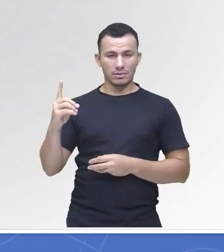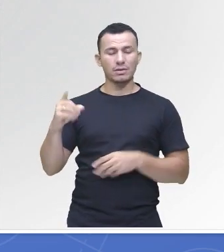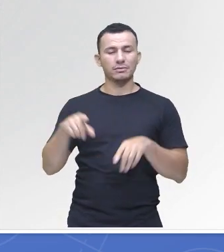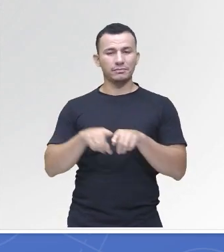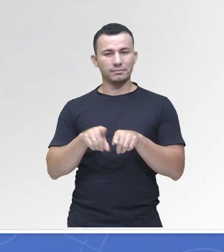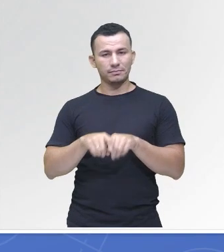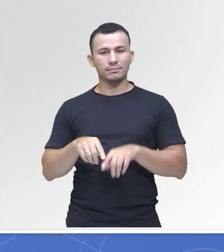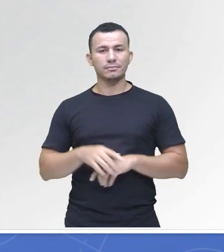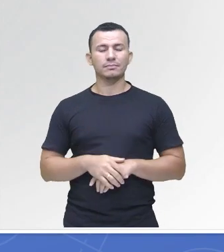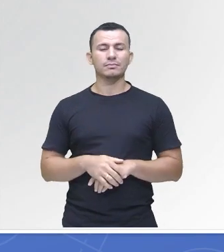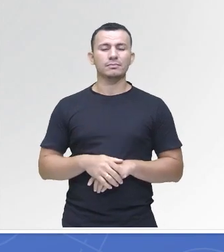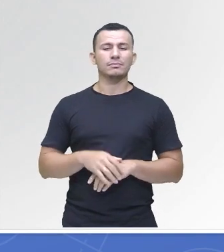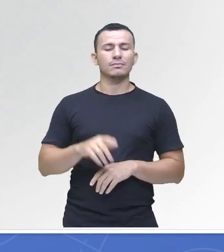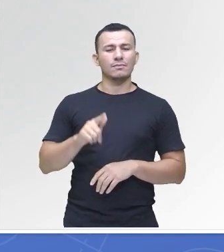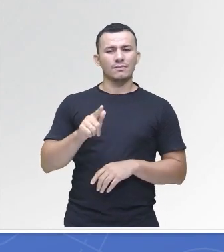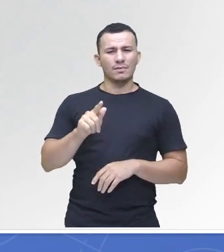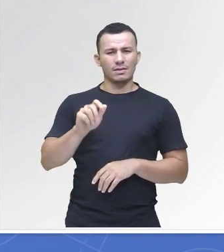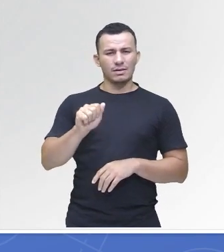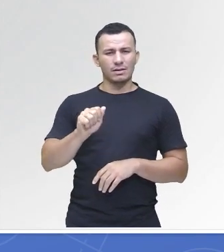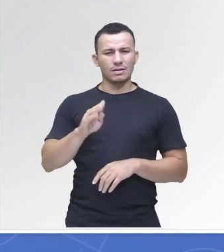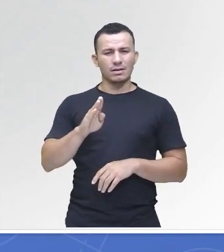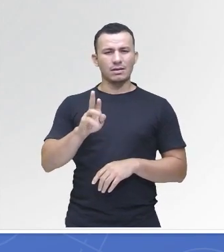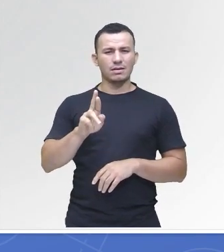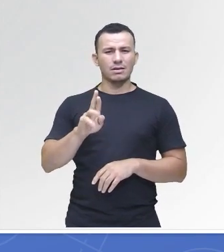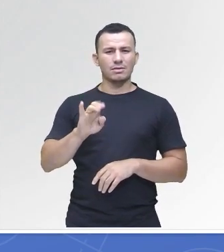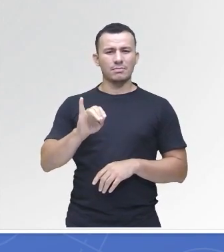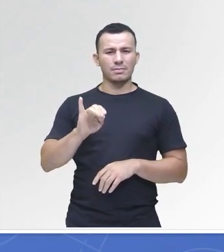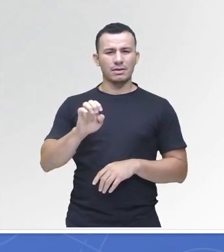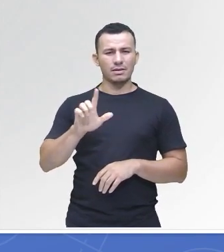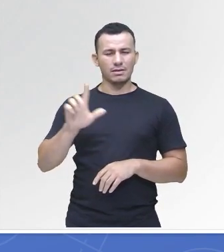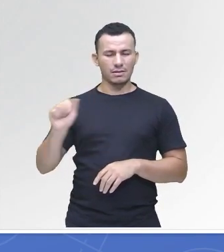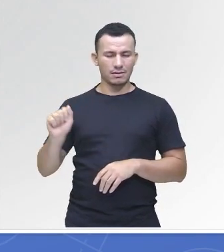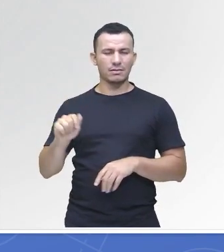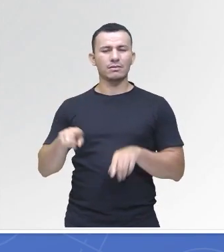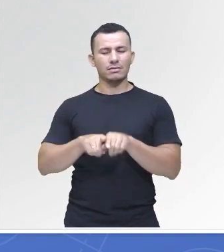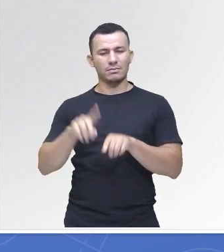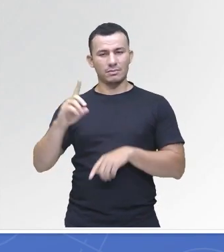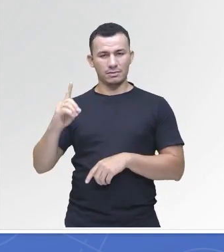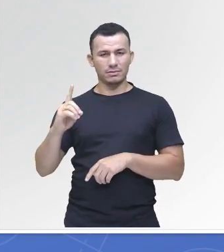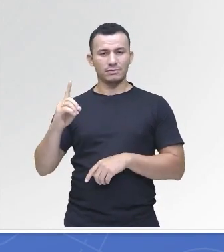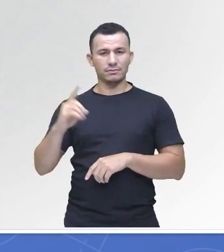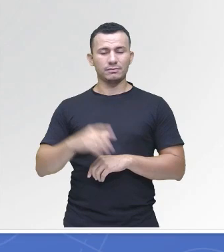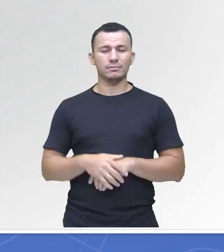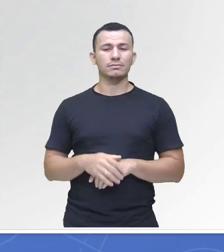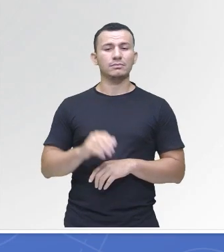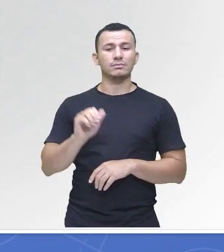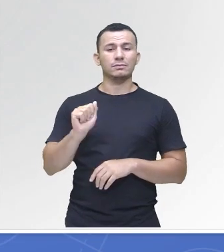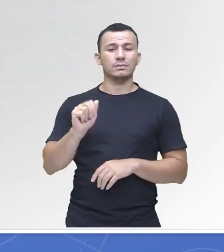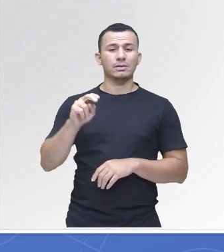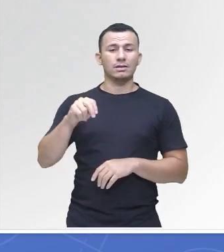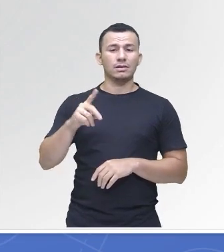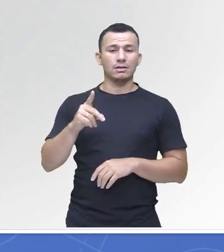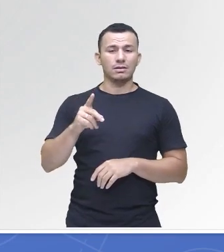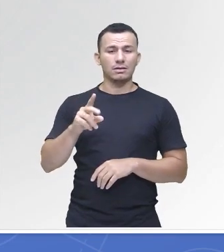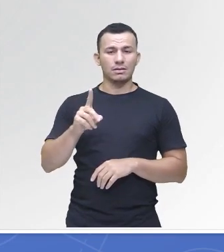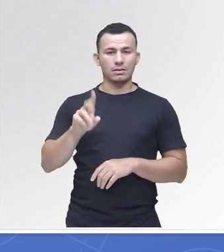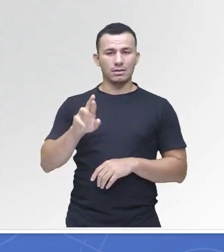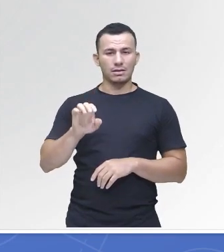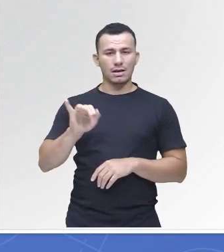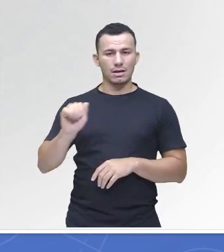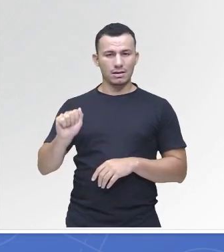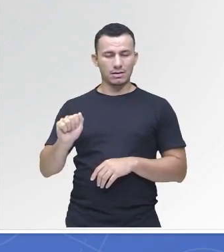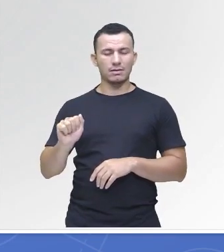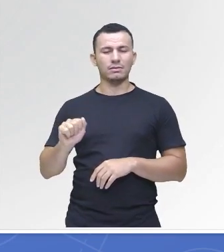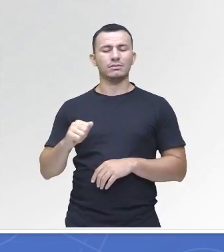alternativa D. A Gabriela também marcou a alternativa D nessa questão. A Andréia, né? Então, pelo que eu